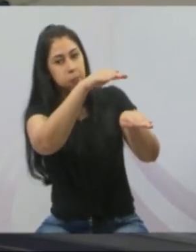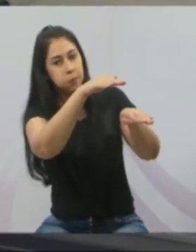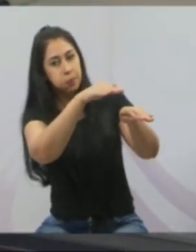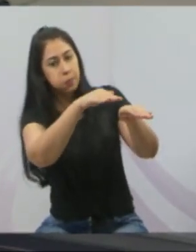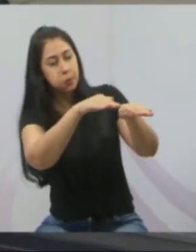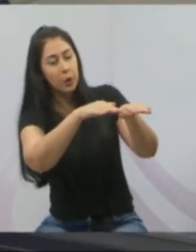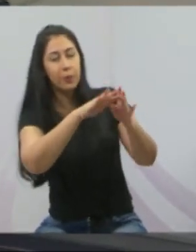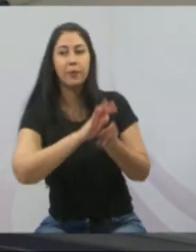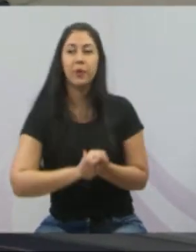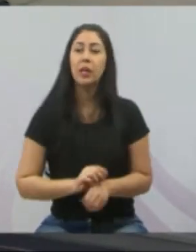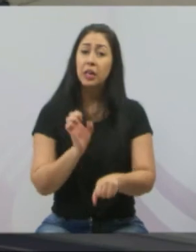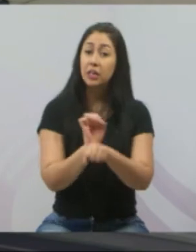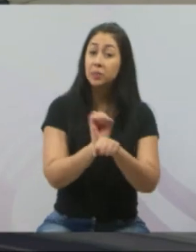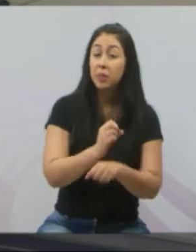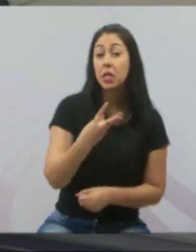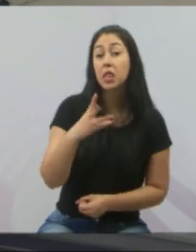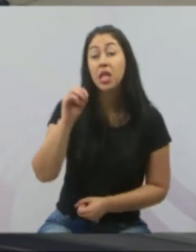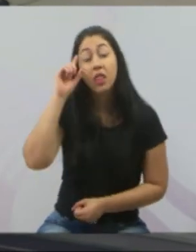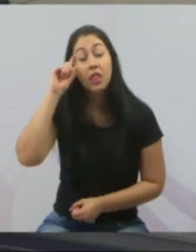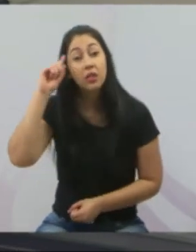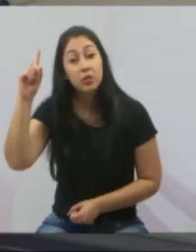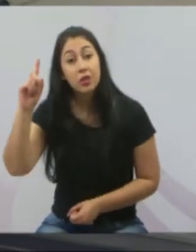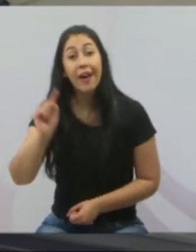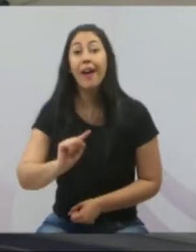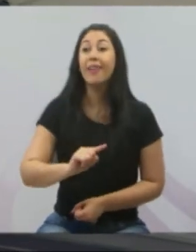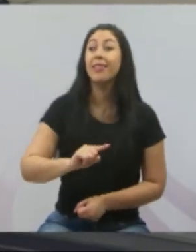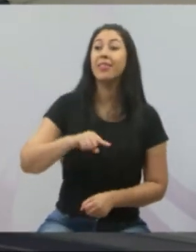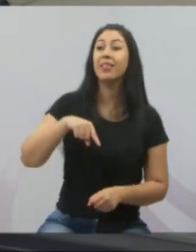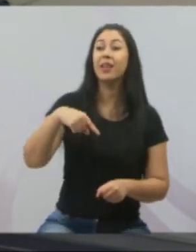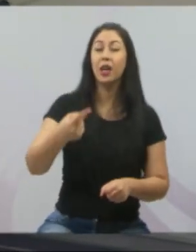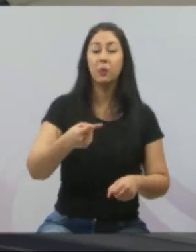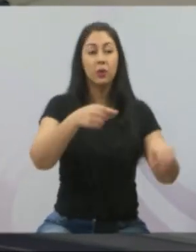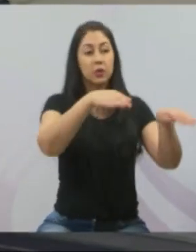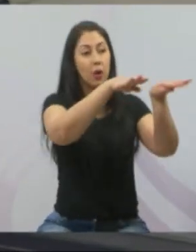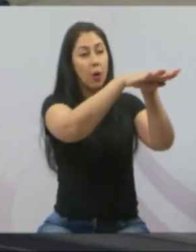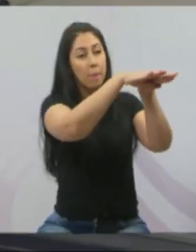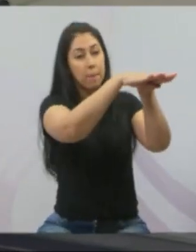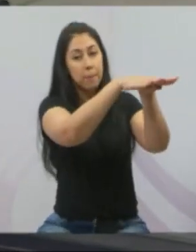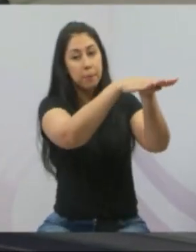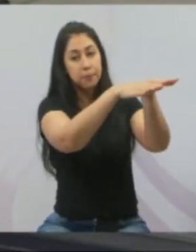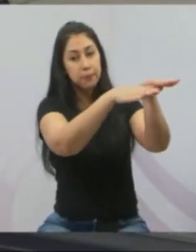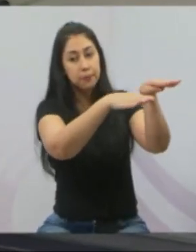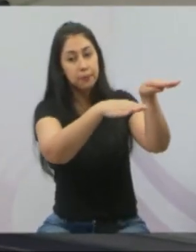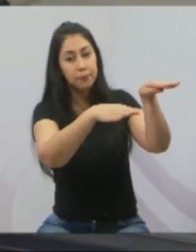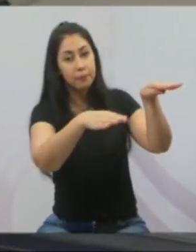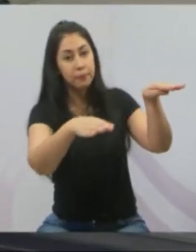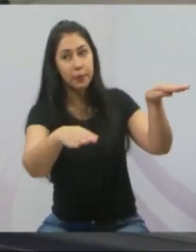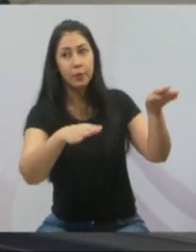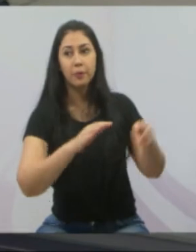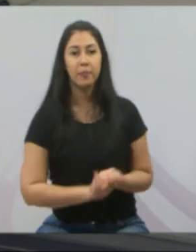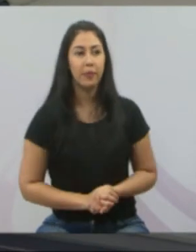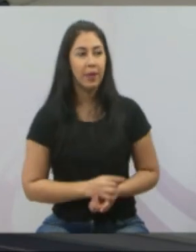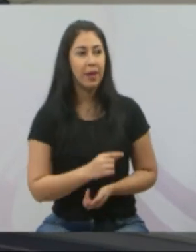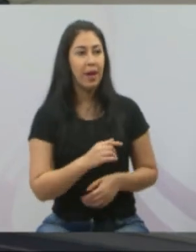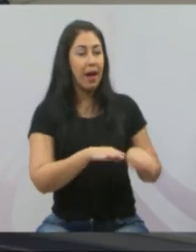causa junto ao poder público em defesa dos direitos das pessoas com deficiência na qual a associação atende. Para compreensão, vale